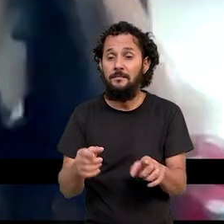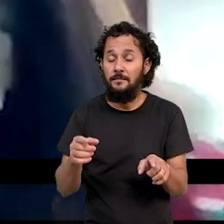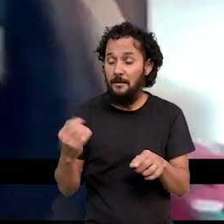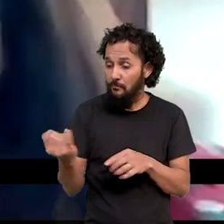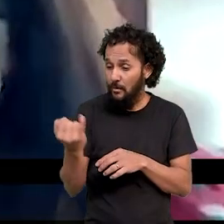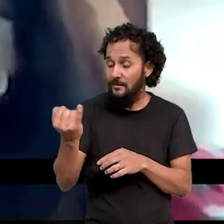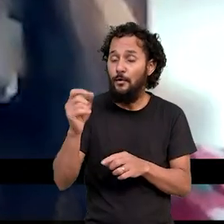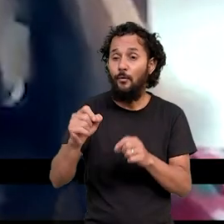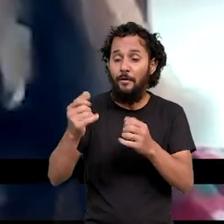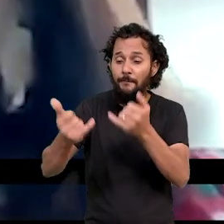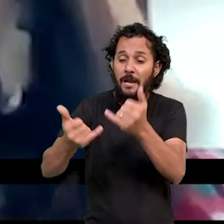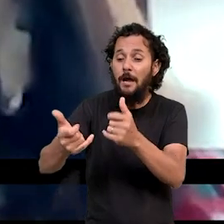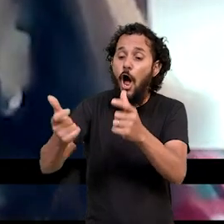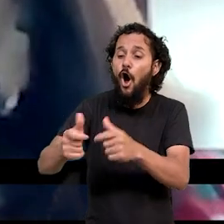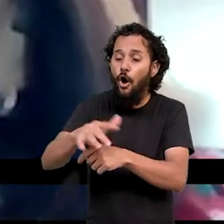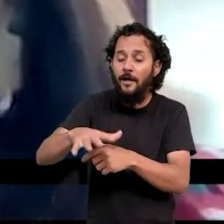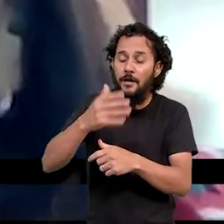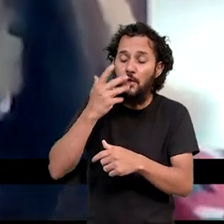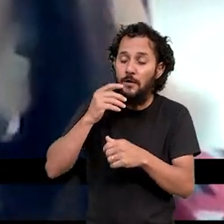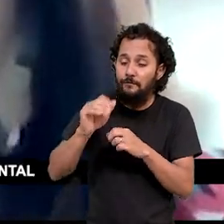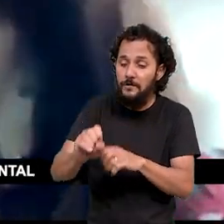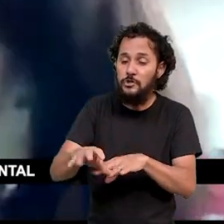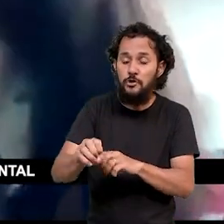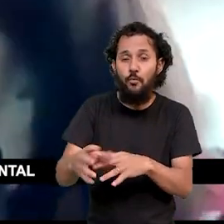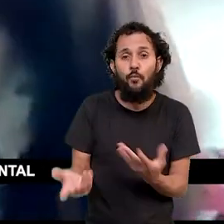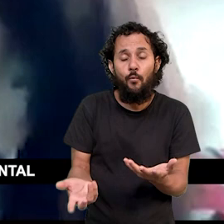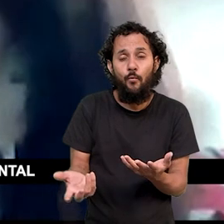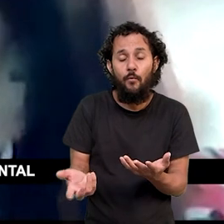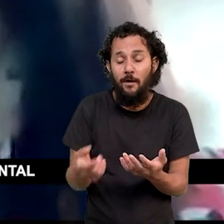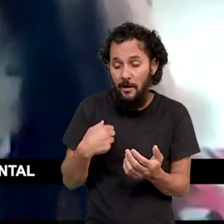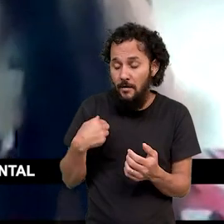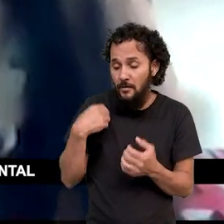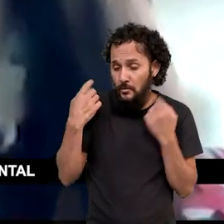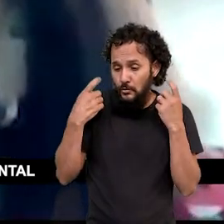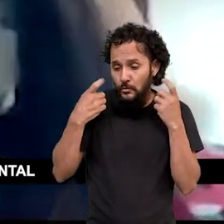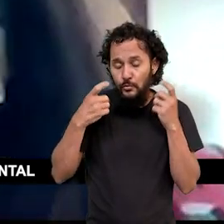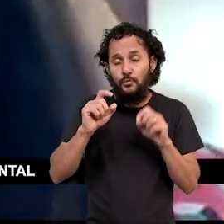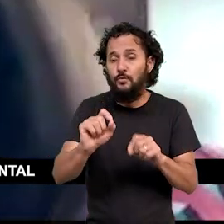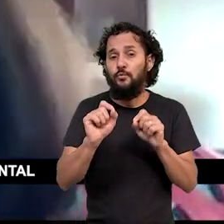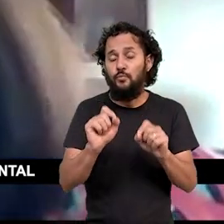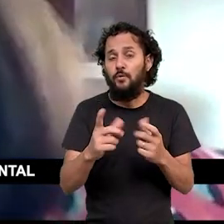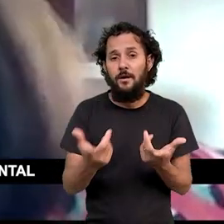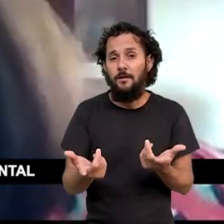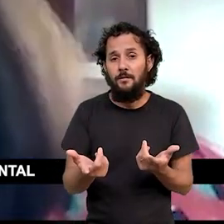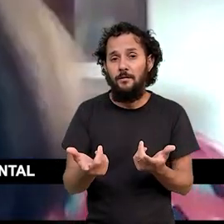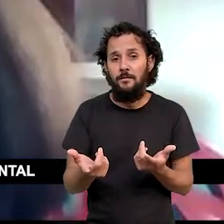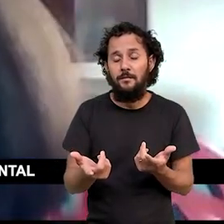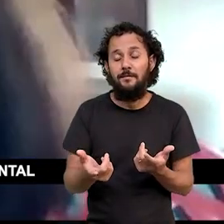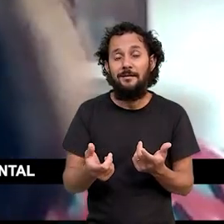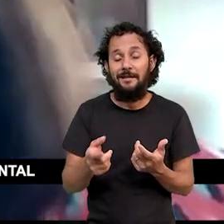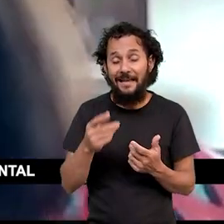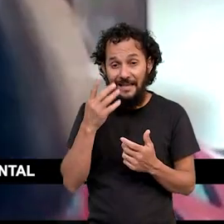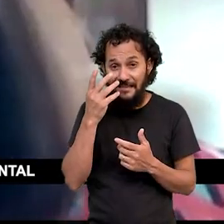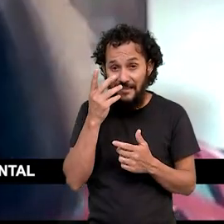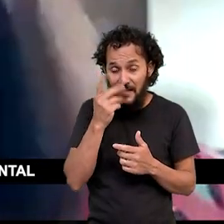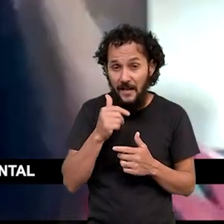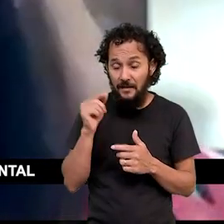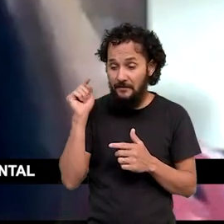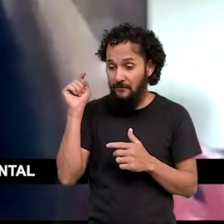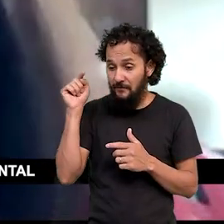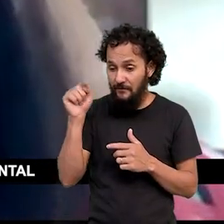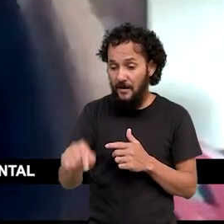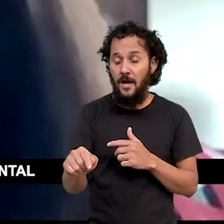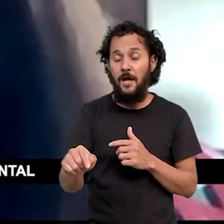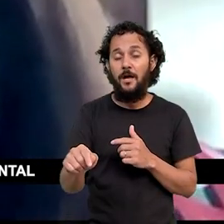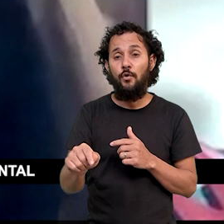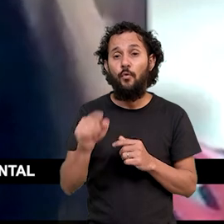a importância do brincar na educação infantil, e a minha preocupação é que a ida dessas crianças